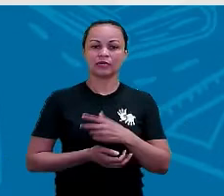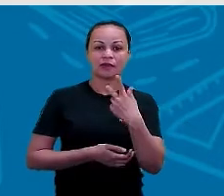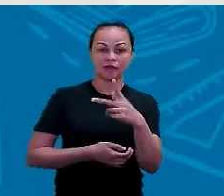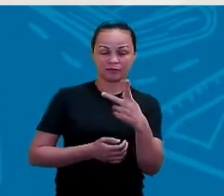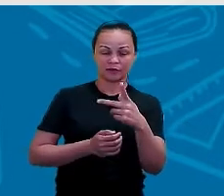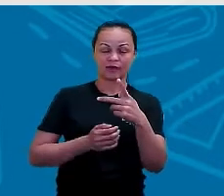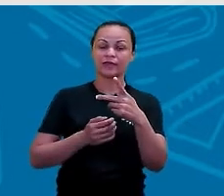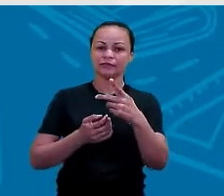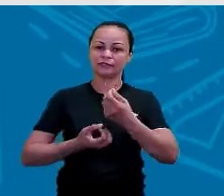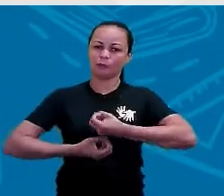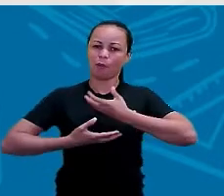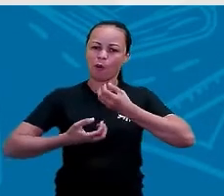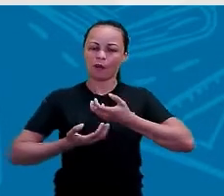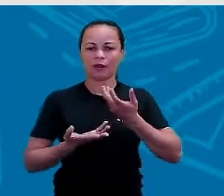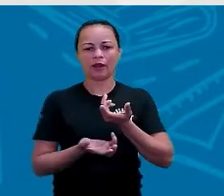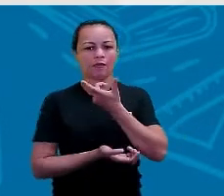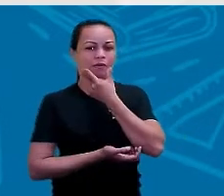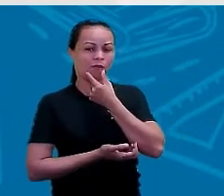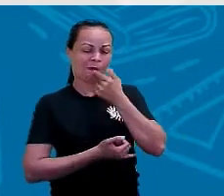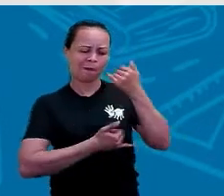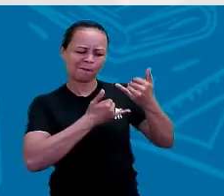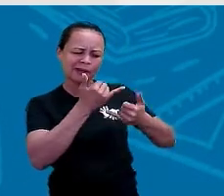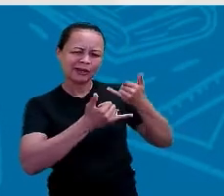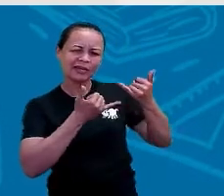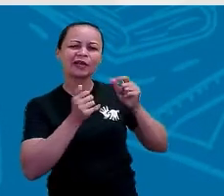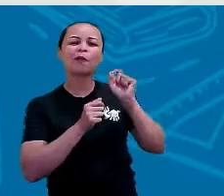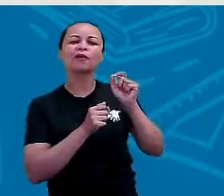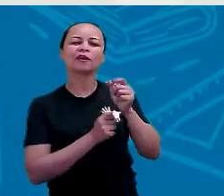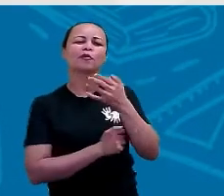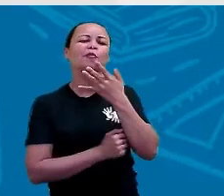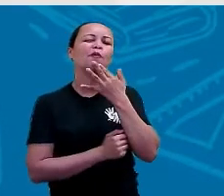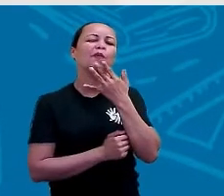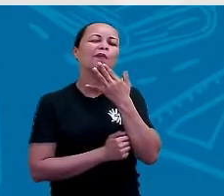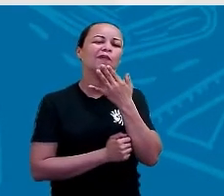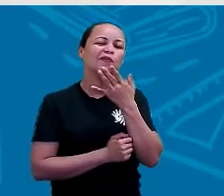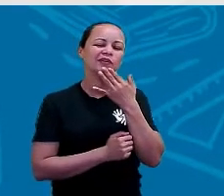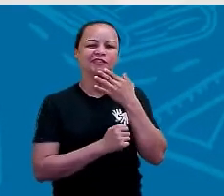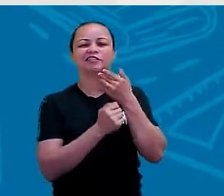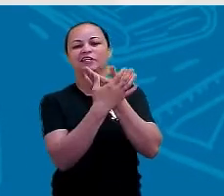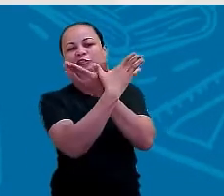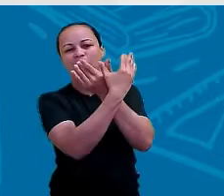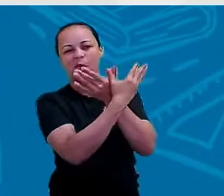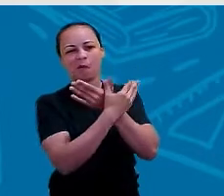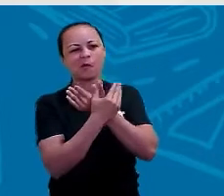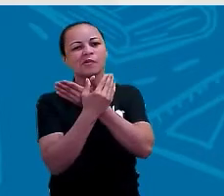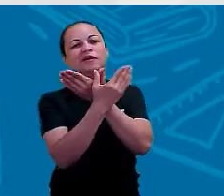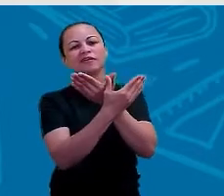poema, Vinícius brinca com as cores das borboletas.